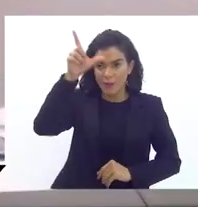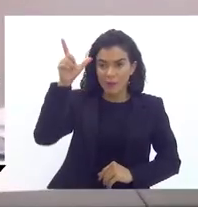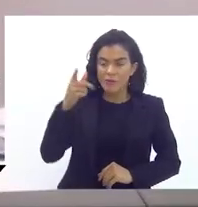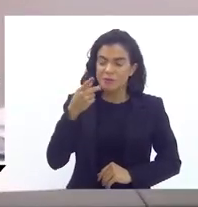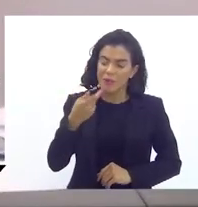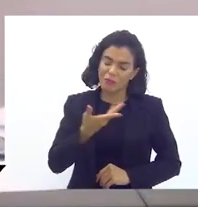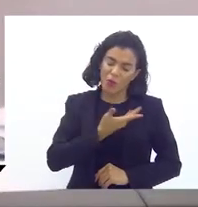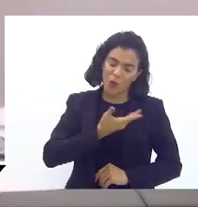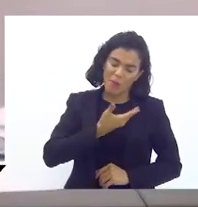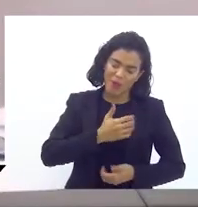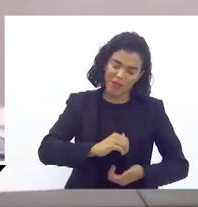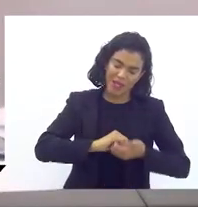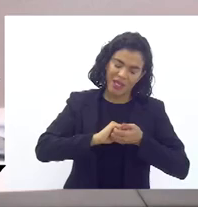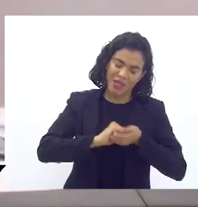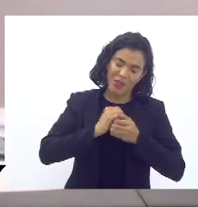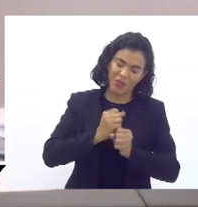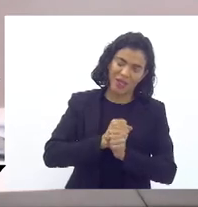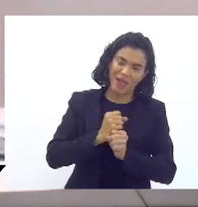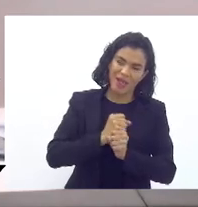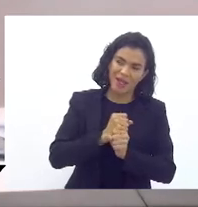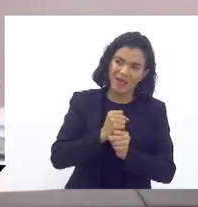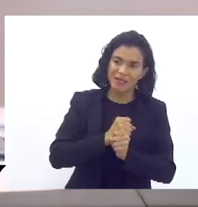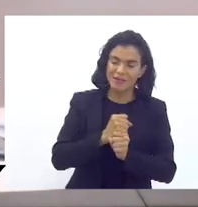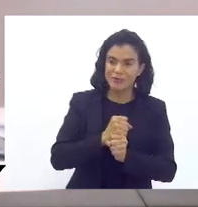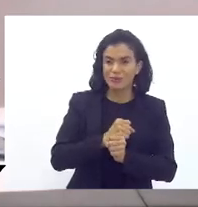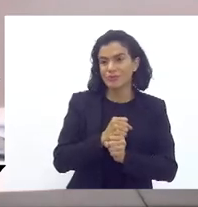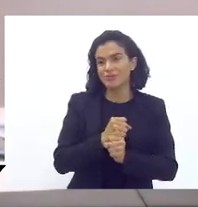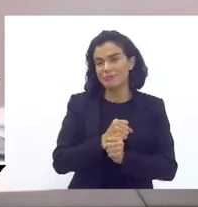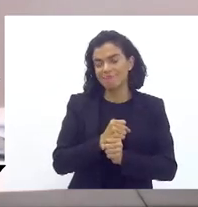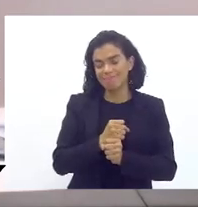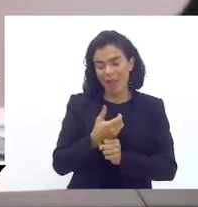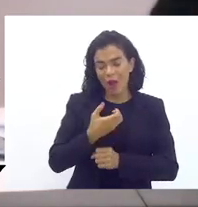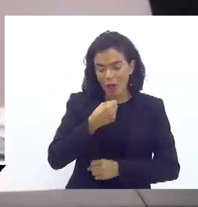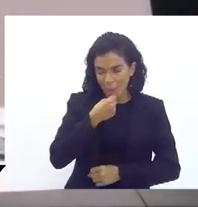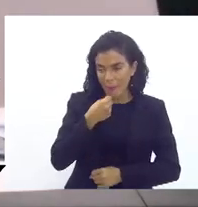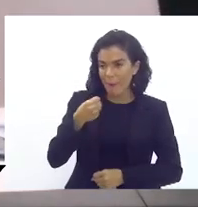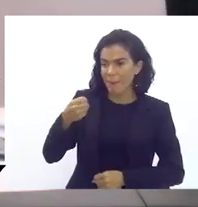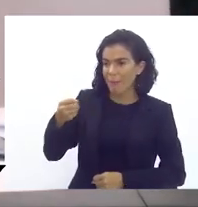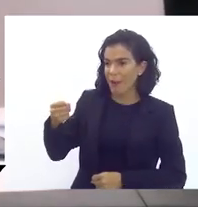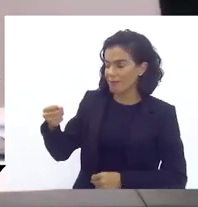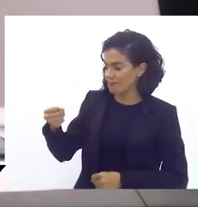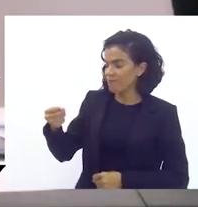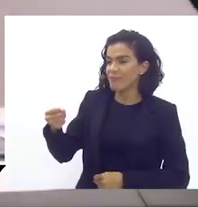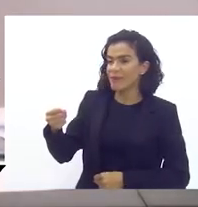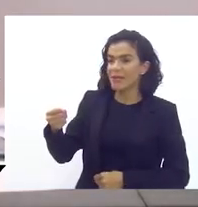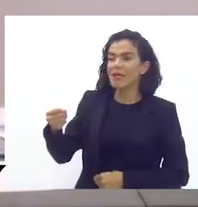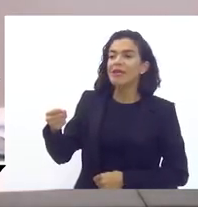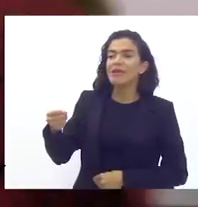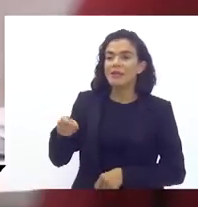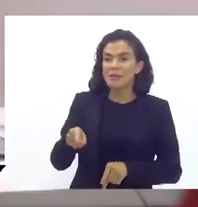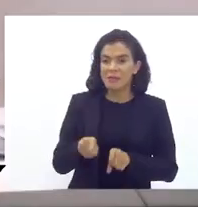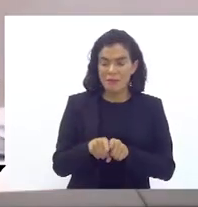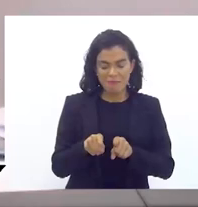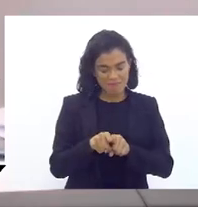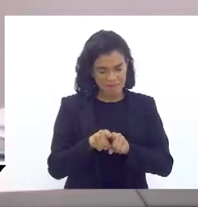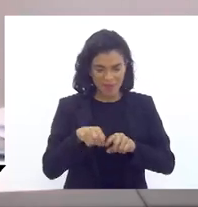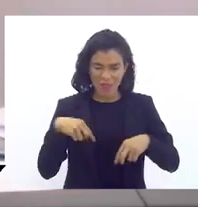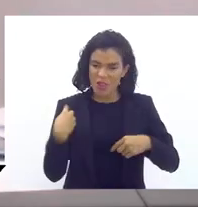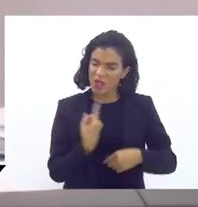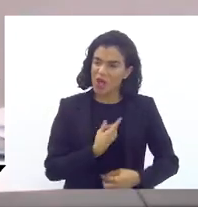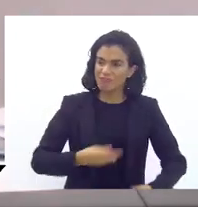companheiro e parceiro de tanto tempo a palavra é sua e contamos com a força